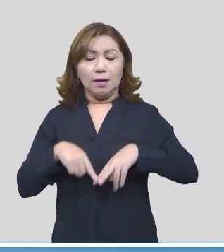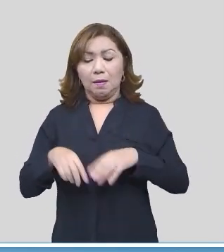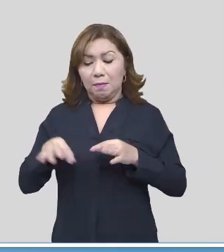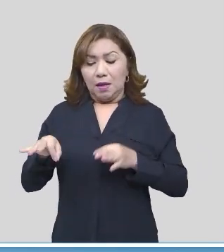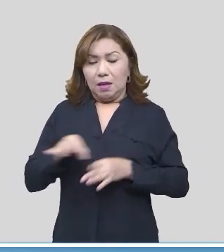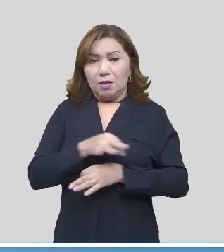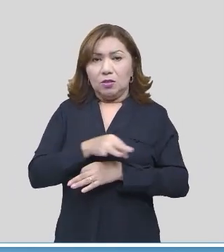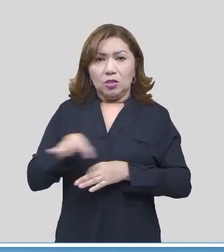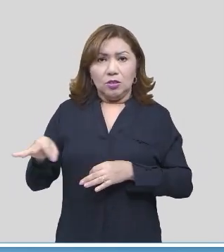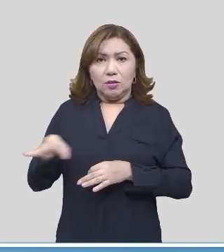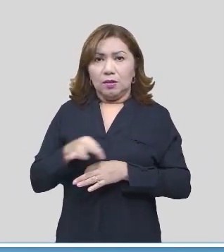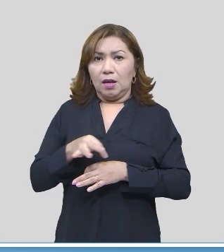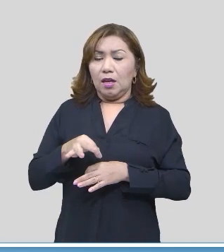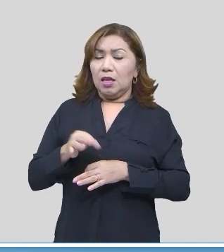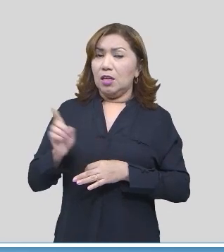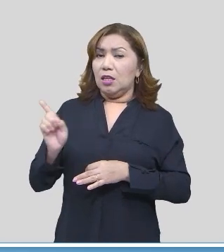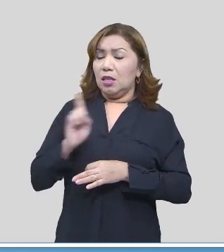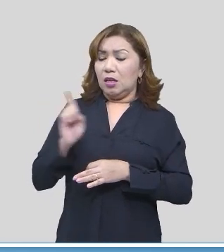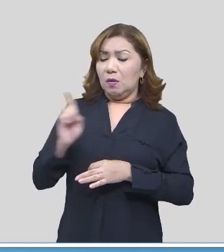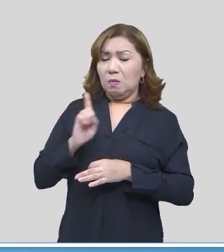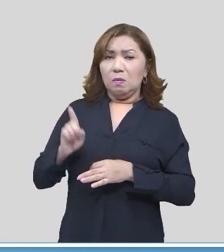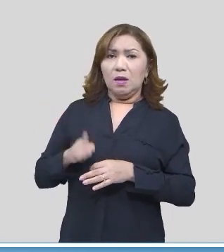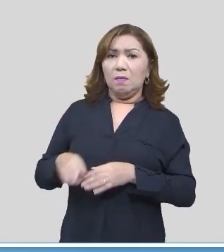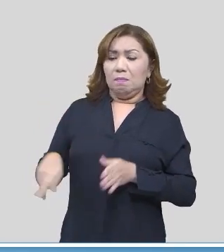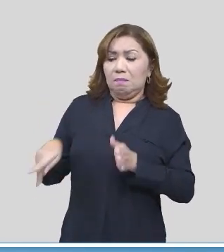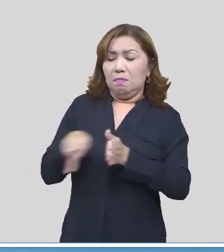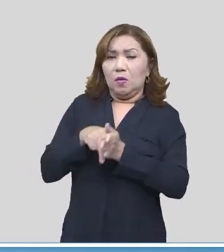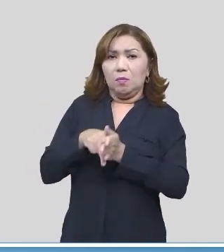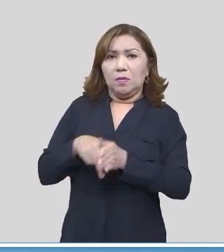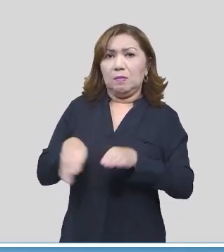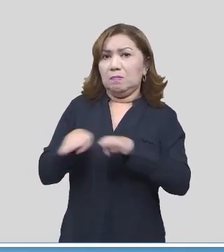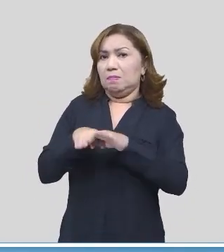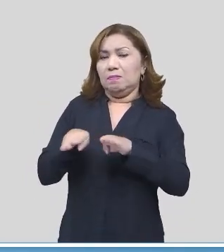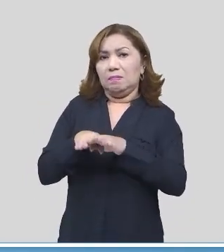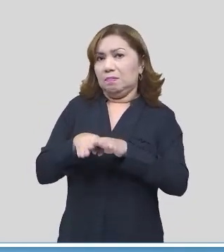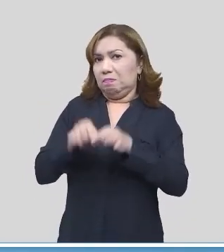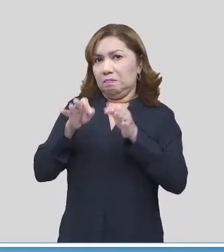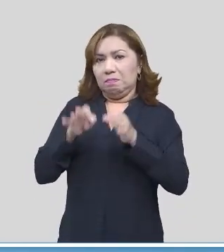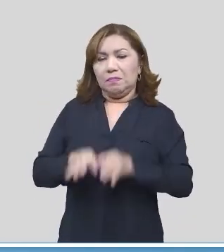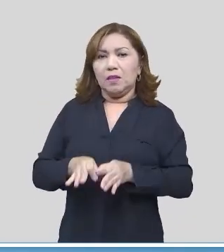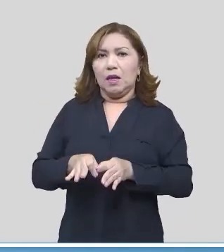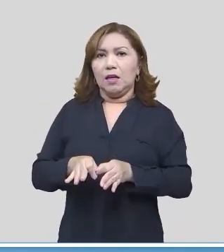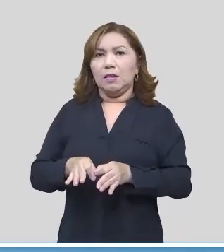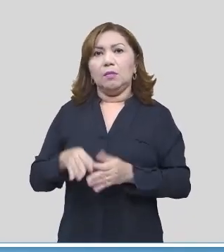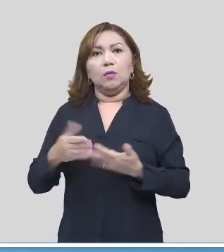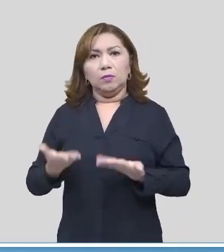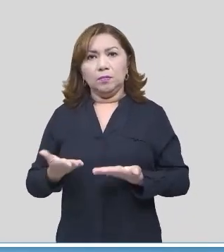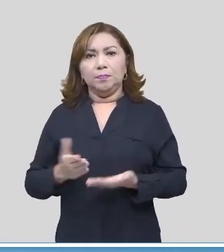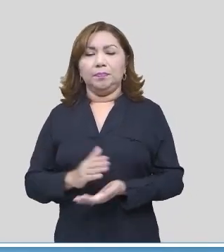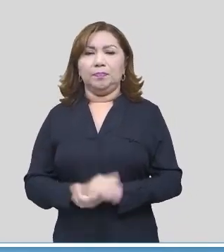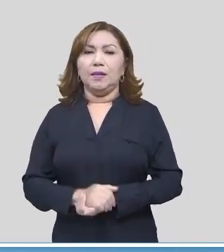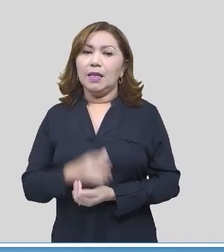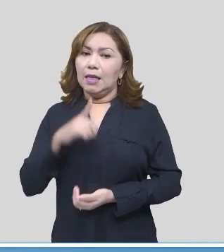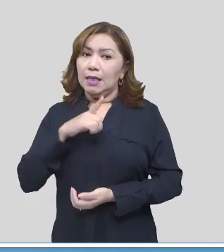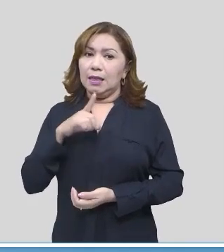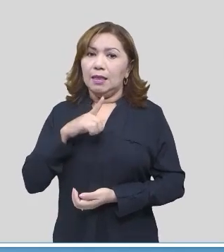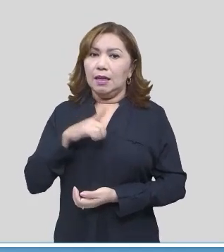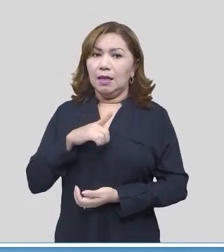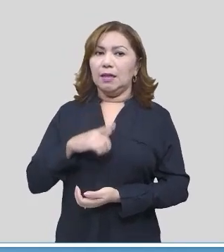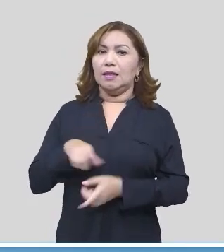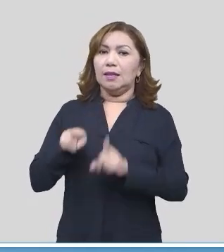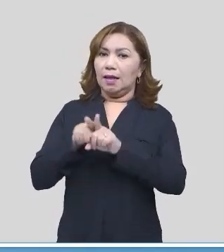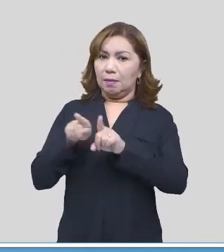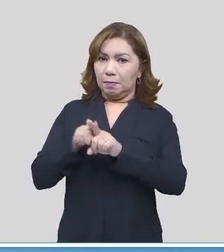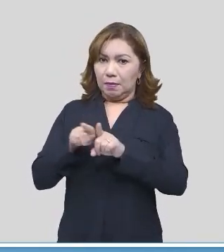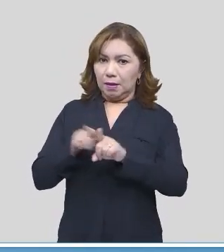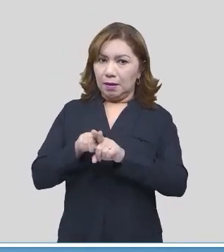convencionais que usamos parte do nosso corpo. Medidas não convencionais. E temos também